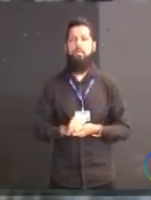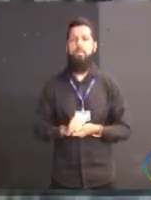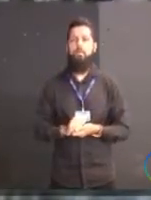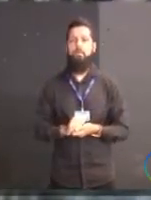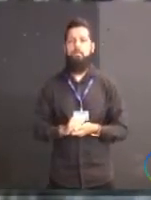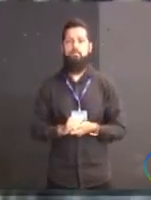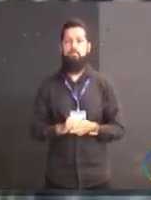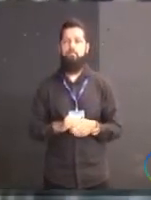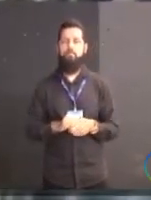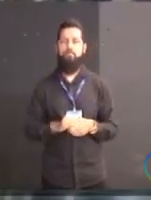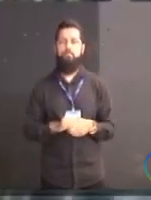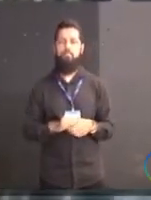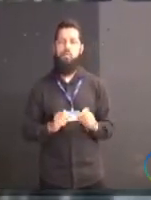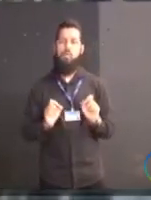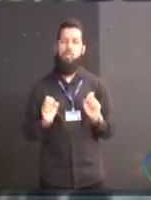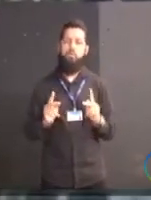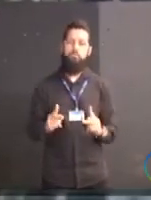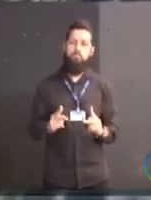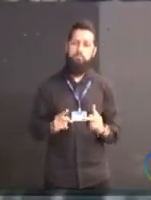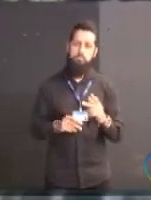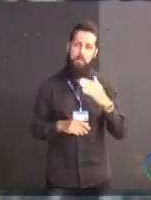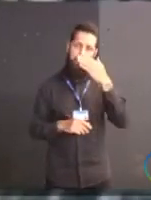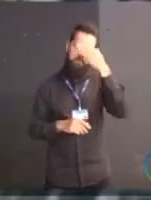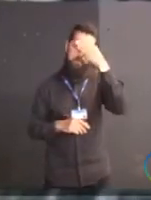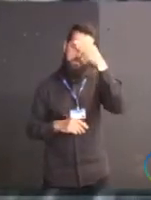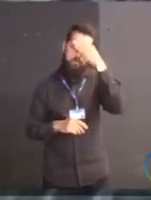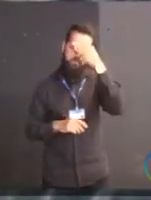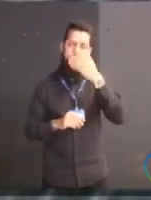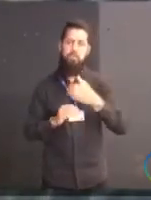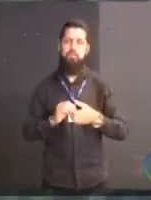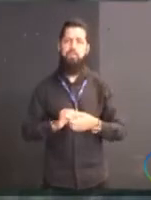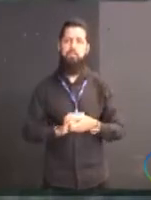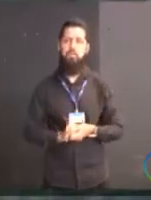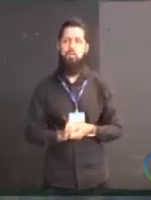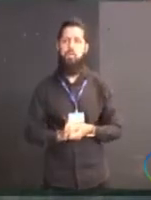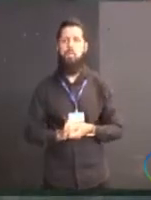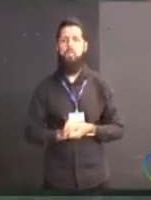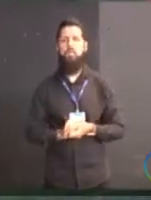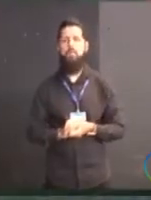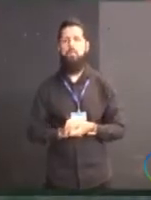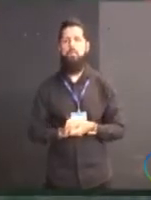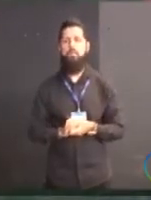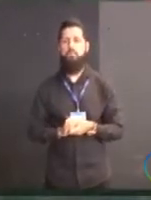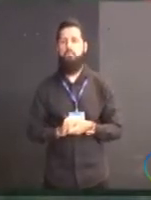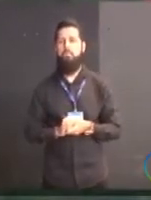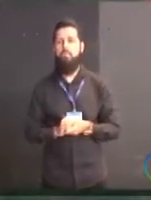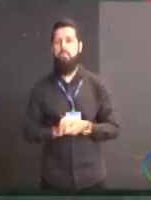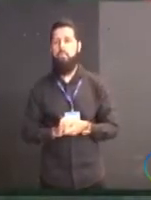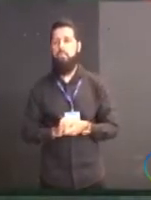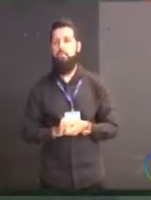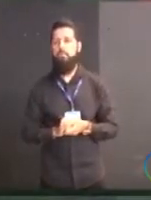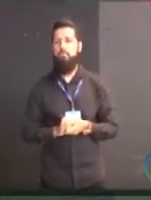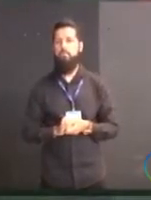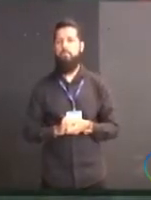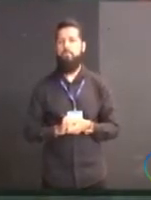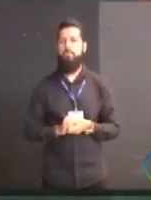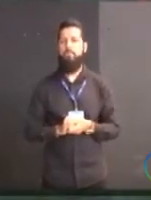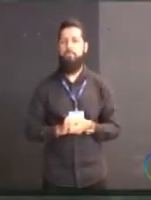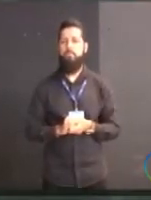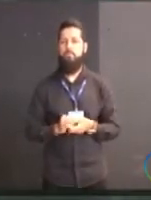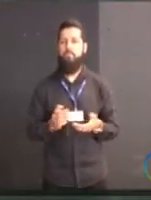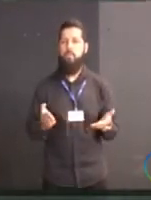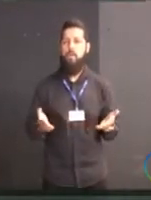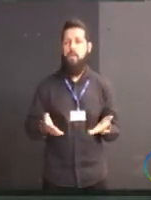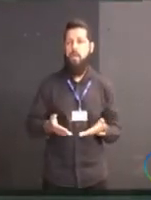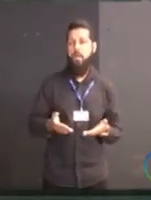Excelente, Chico, essa resposta, porque infelizmente há por aí uma onda de reencarnações de Allan Kardec, sabe? Infelizmente